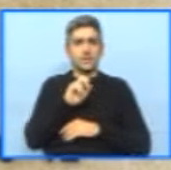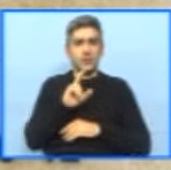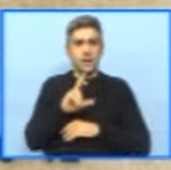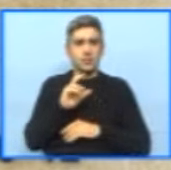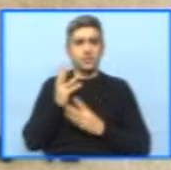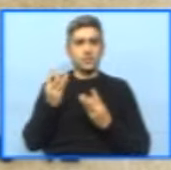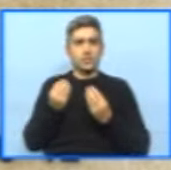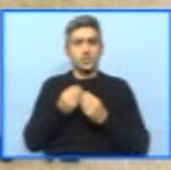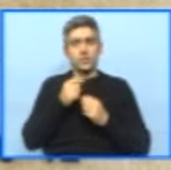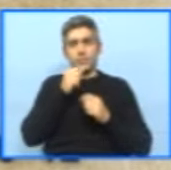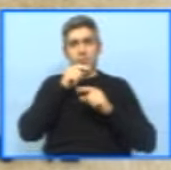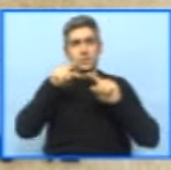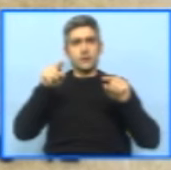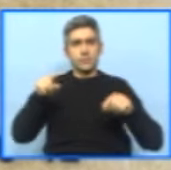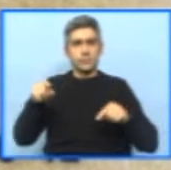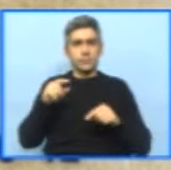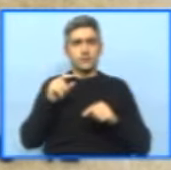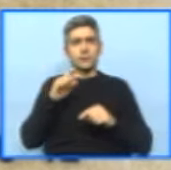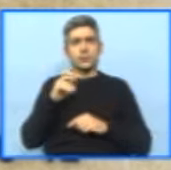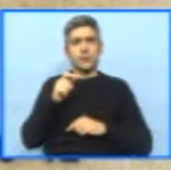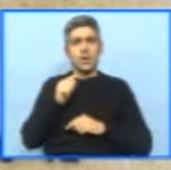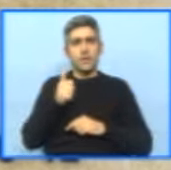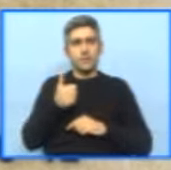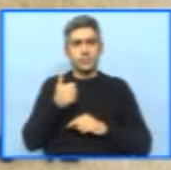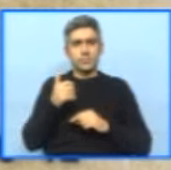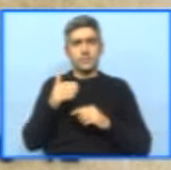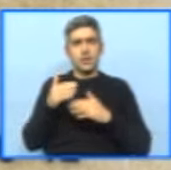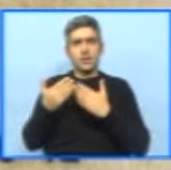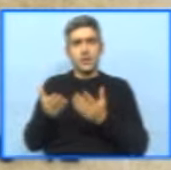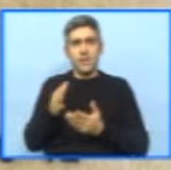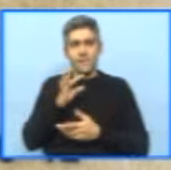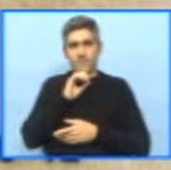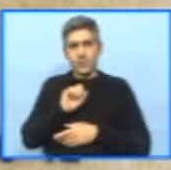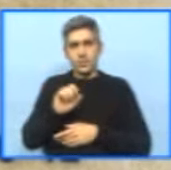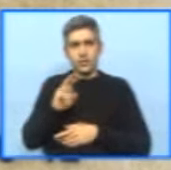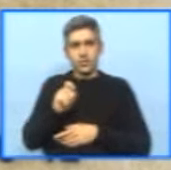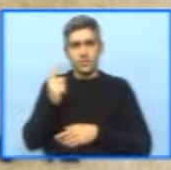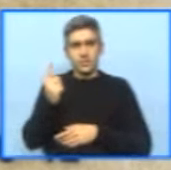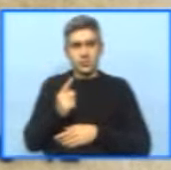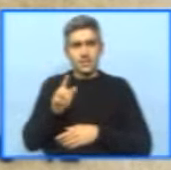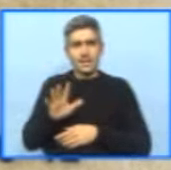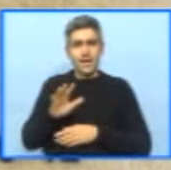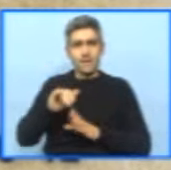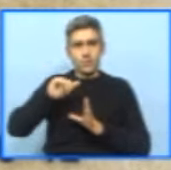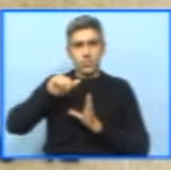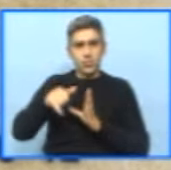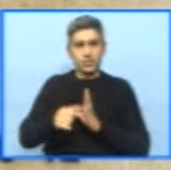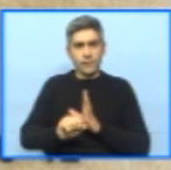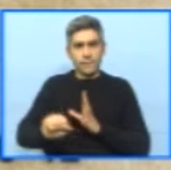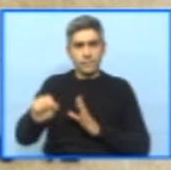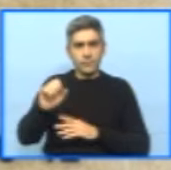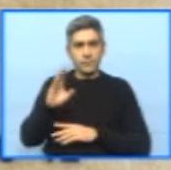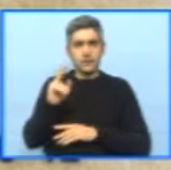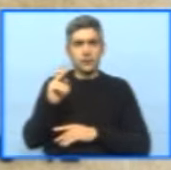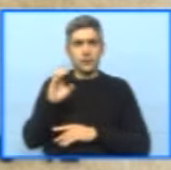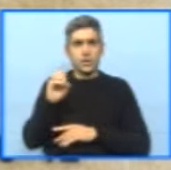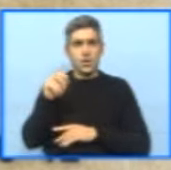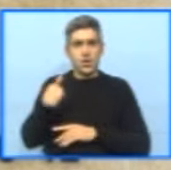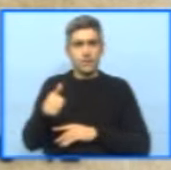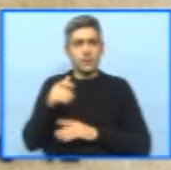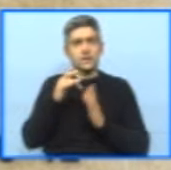propriedade que Jacó tinha dado a seu filho José, onde estava o poço de Jacó. Jesus, cansado